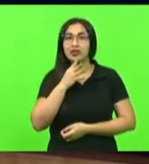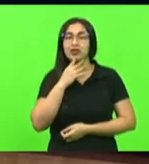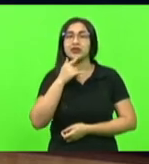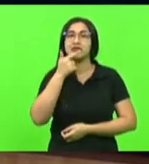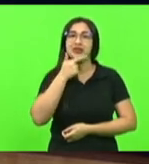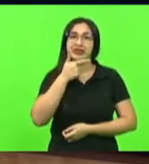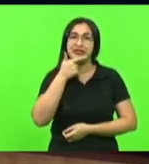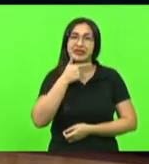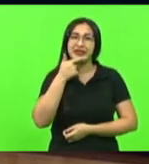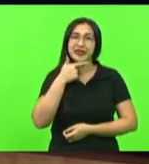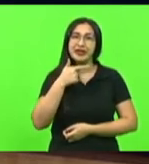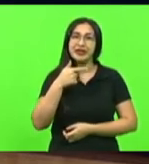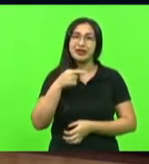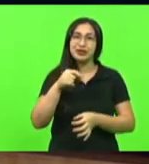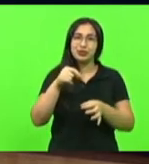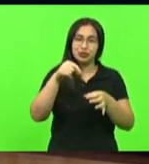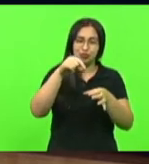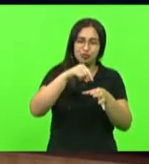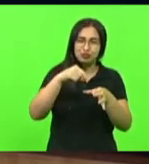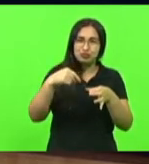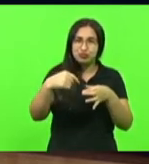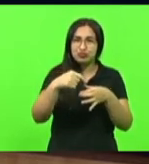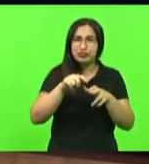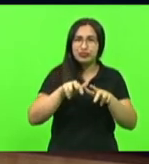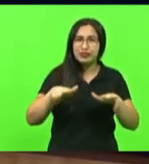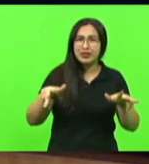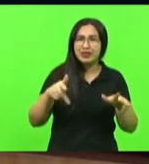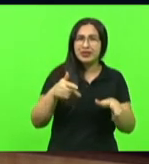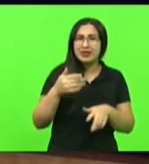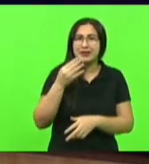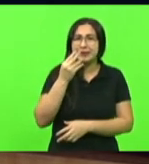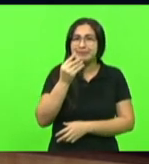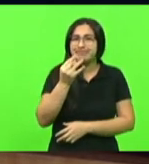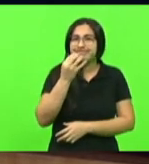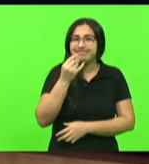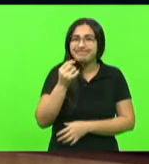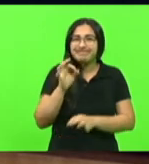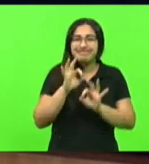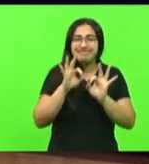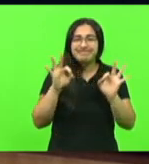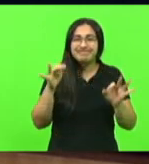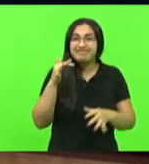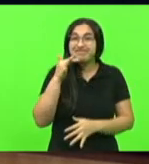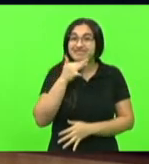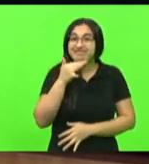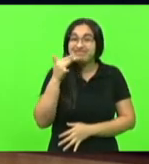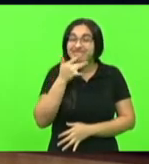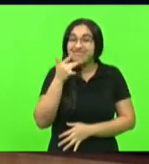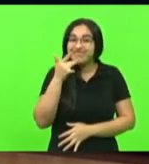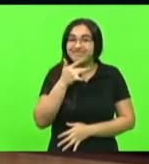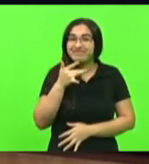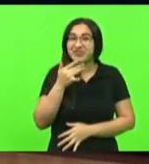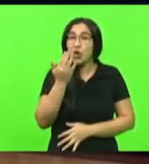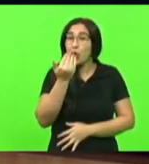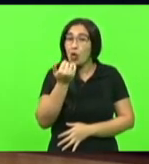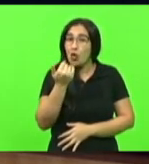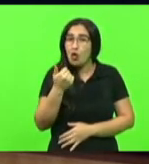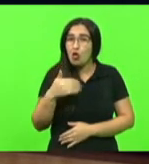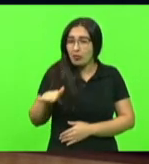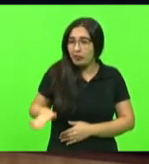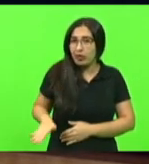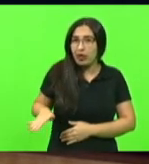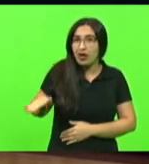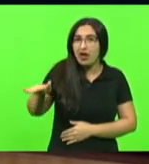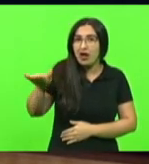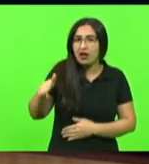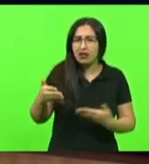queijo furadinho maravilhoso, cheio de sabor, deputado Sopelsa, que a gente comia desde infância e agora é proibido.